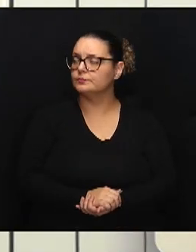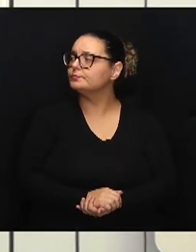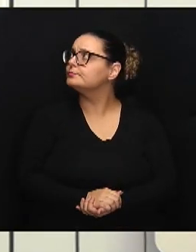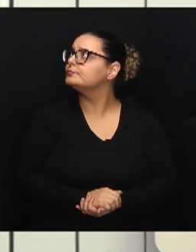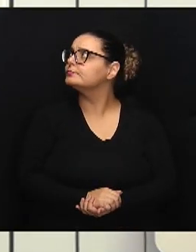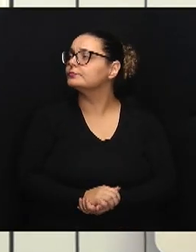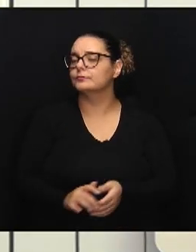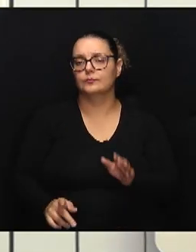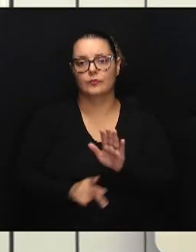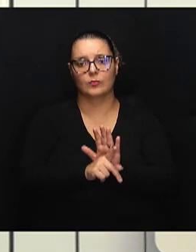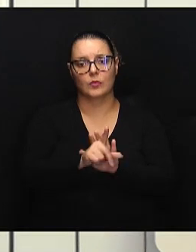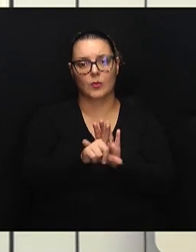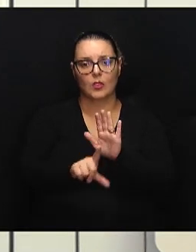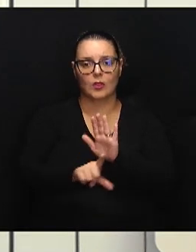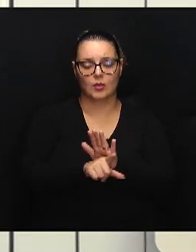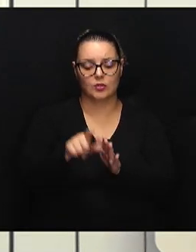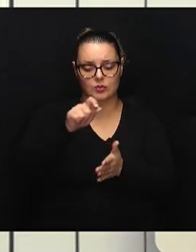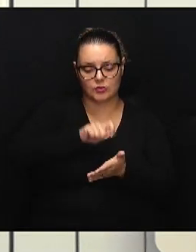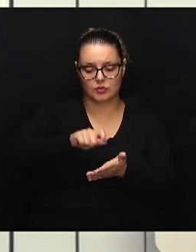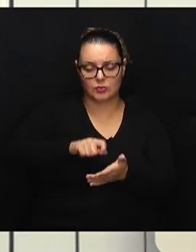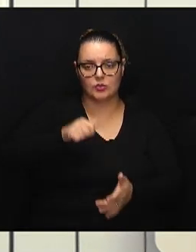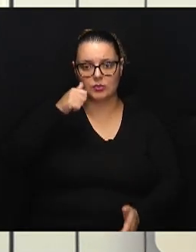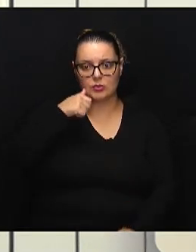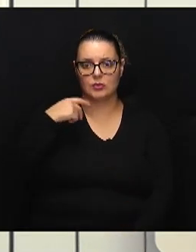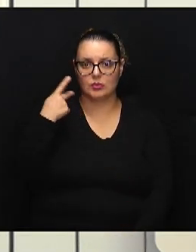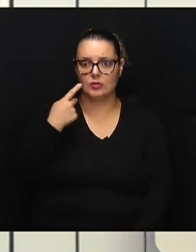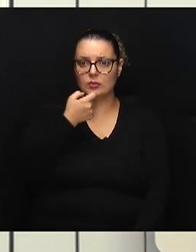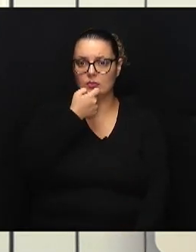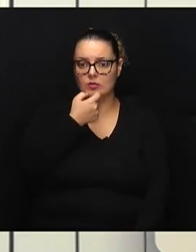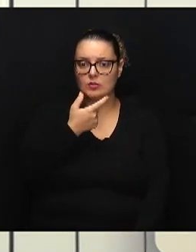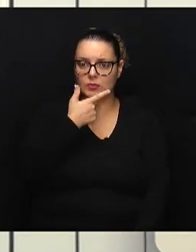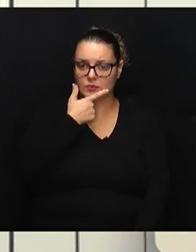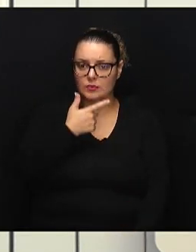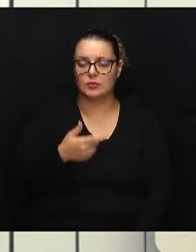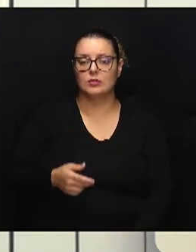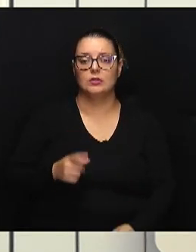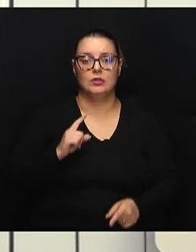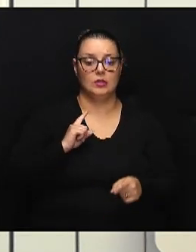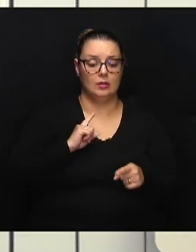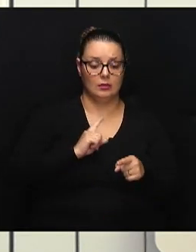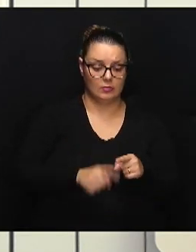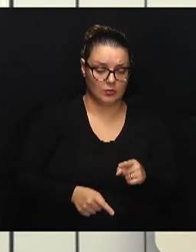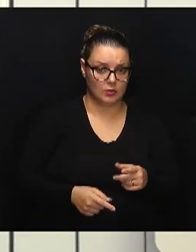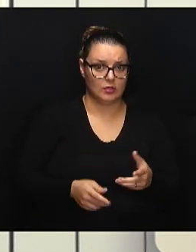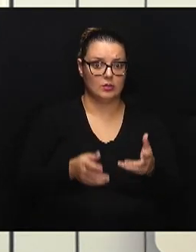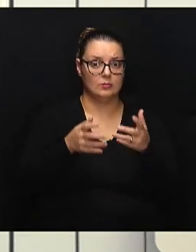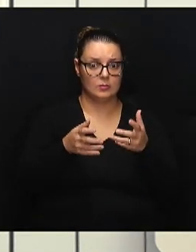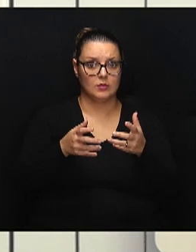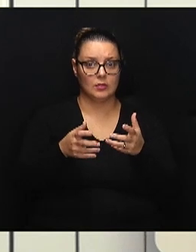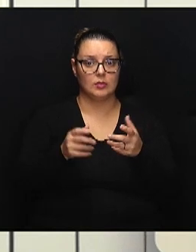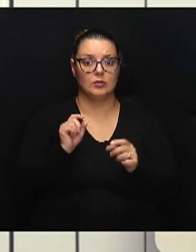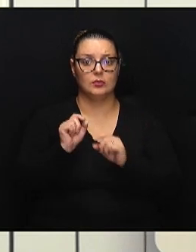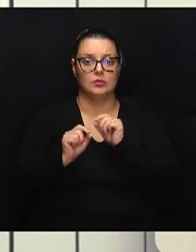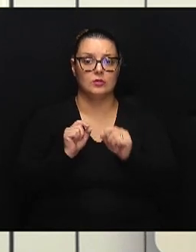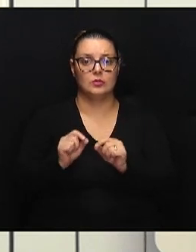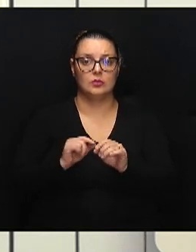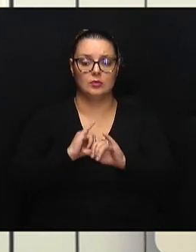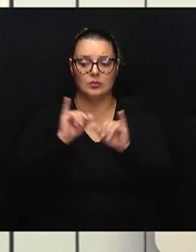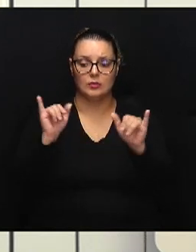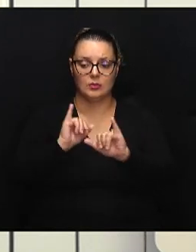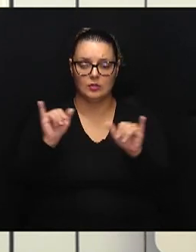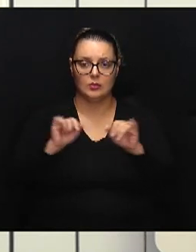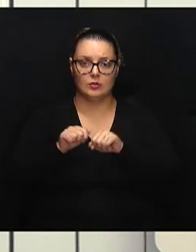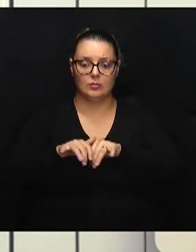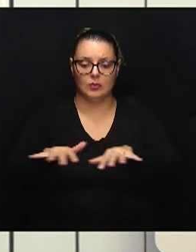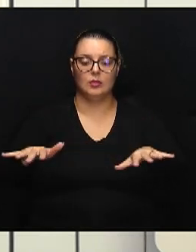Projeto de lei complementar de autoria da vereadora Fernanda Souto quer a proibição da veiculação de publicidade de